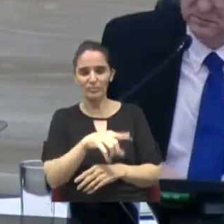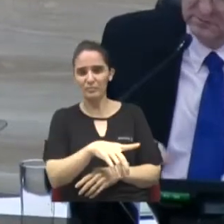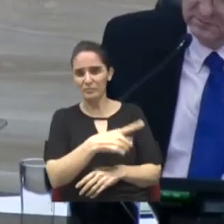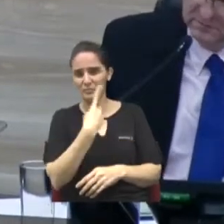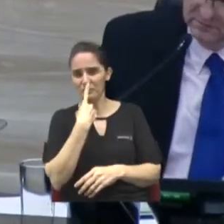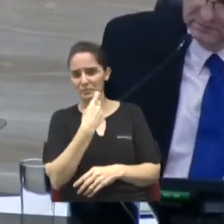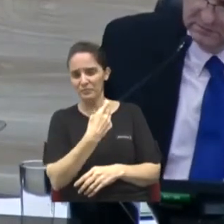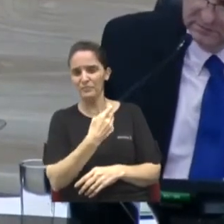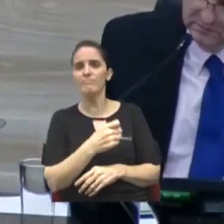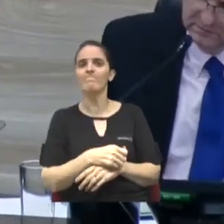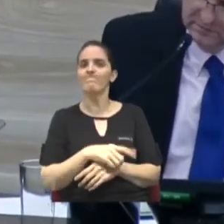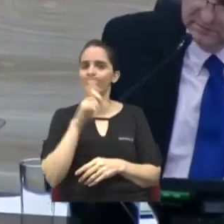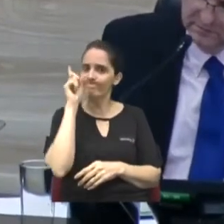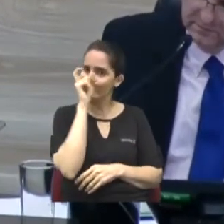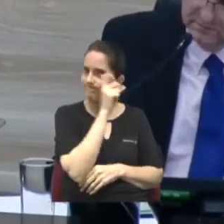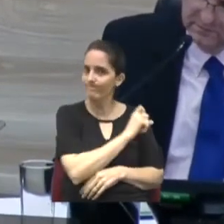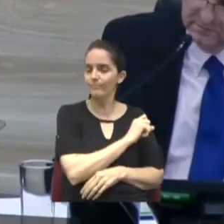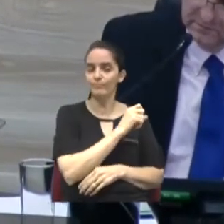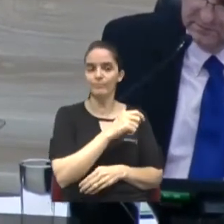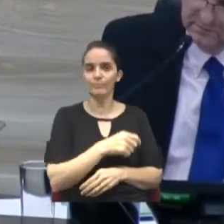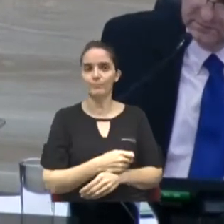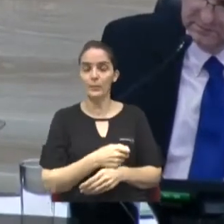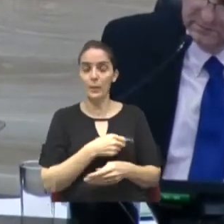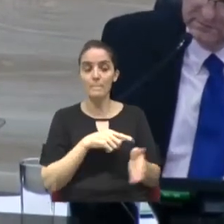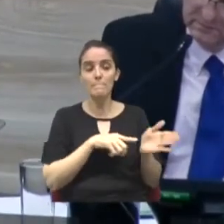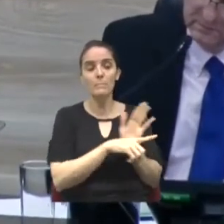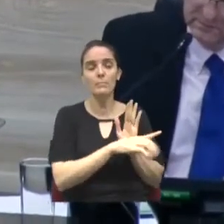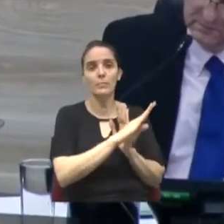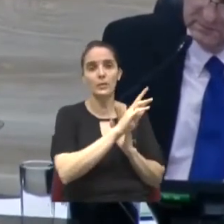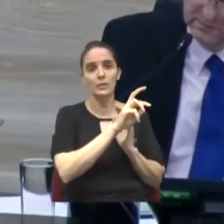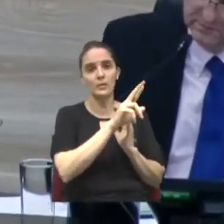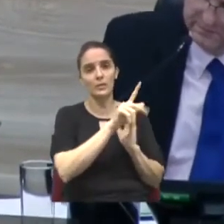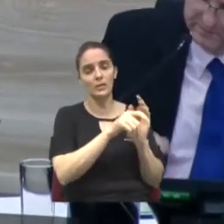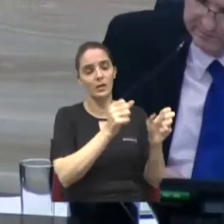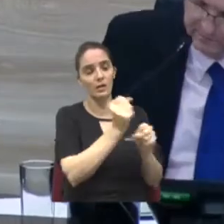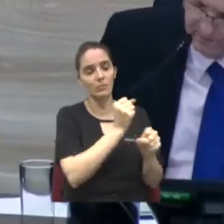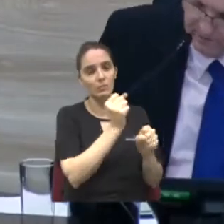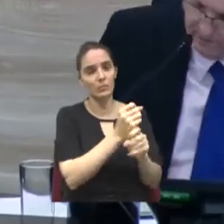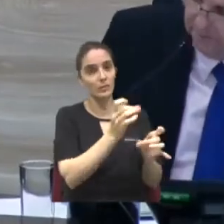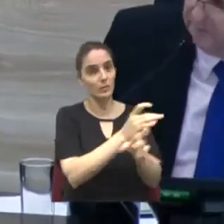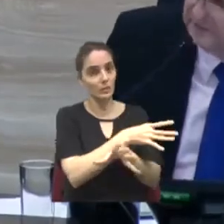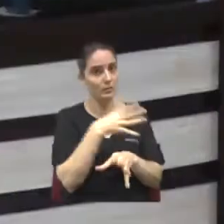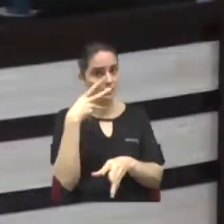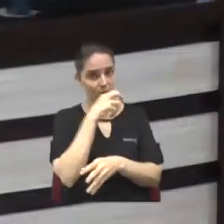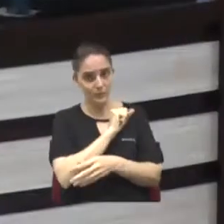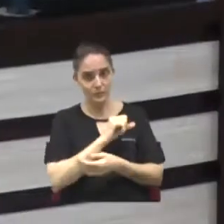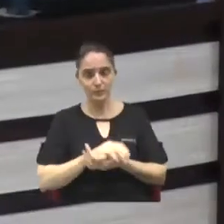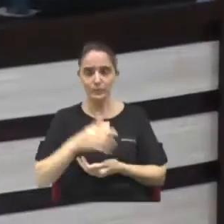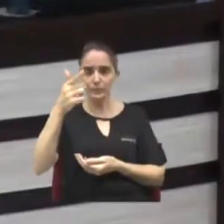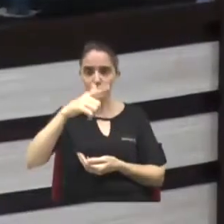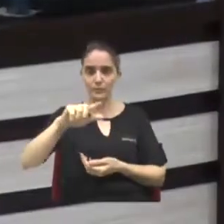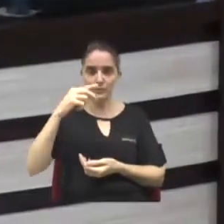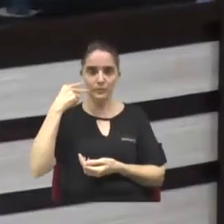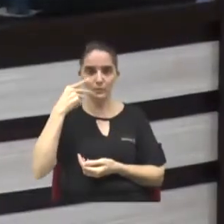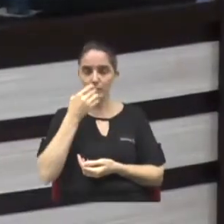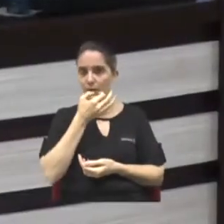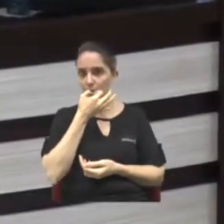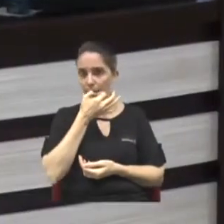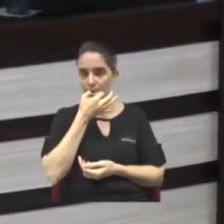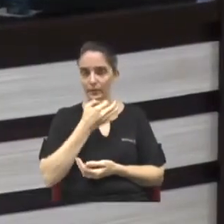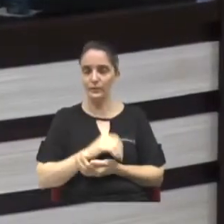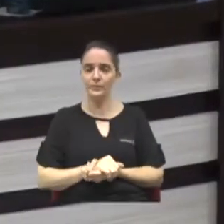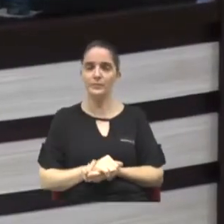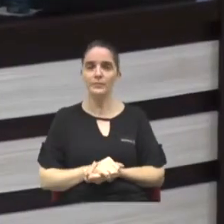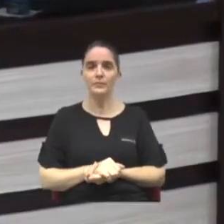Executivo cobrasse mais aí da BRK a conclusão da obra. Muito obrigado. Mais algum vereador deseja discutir o